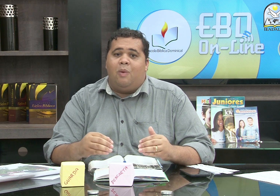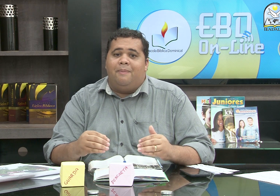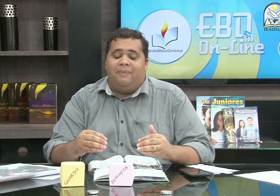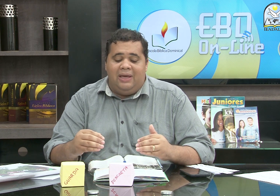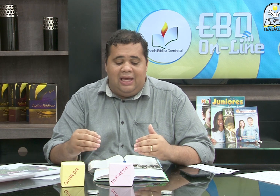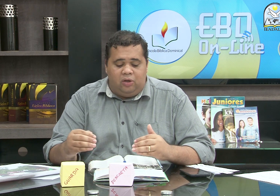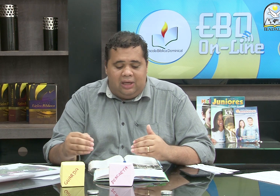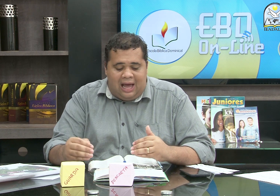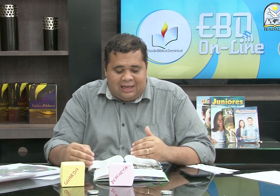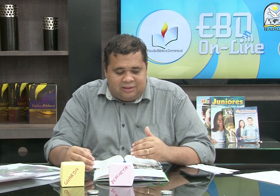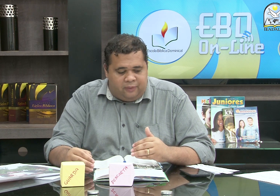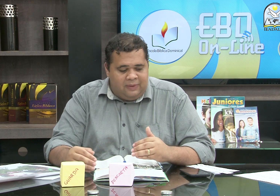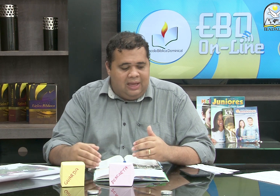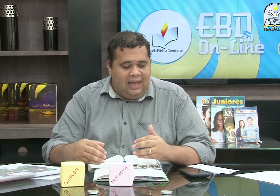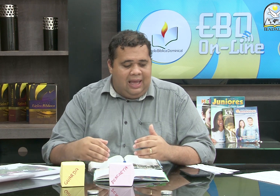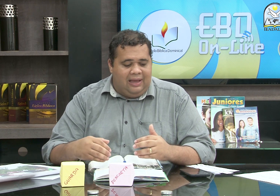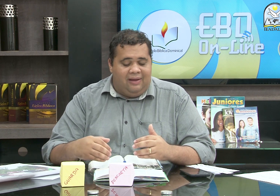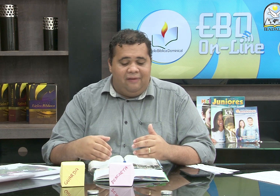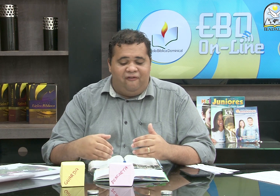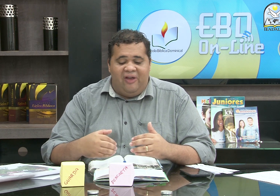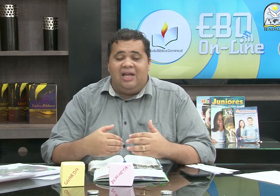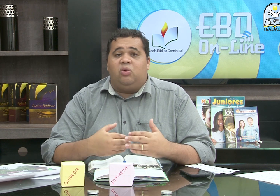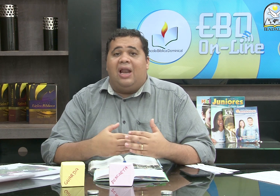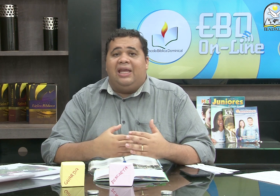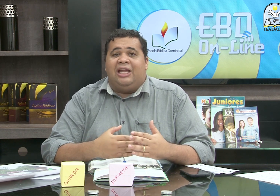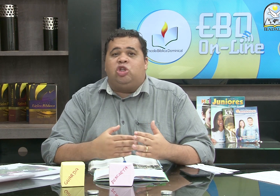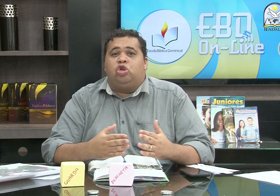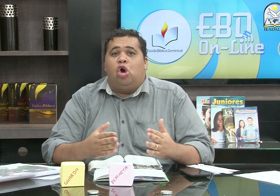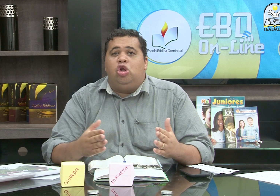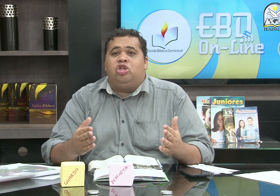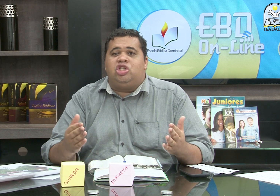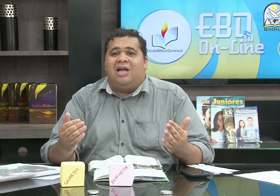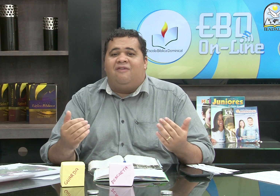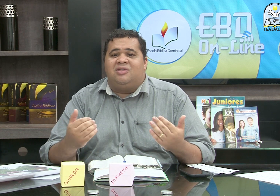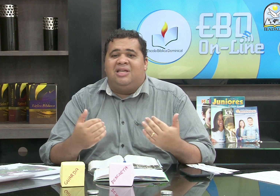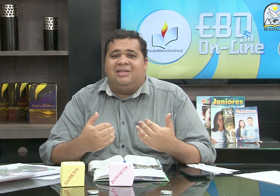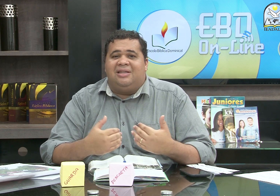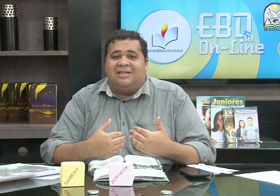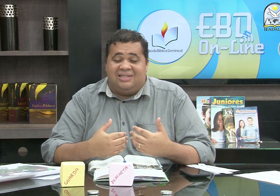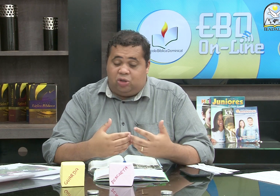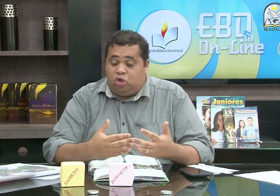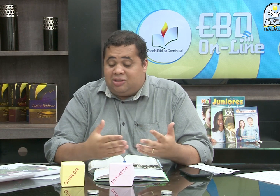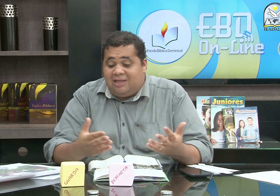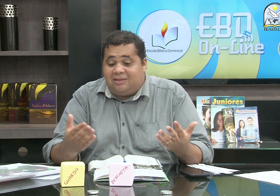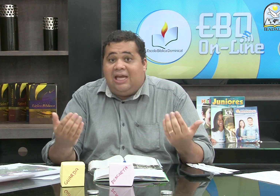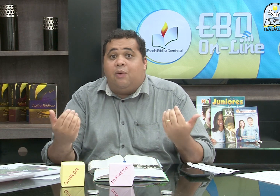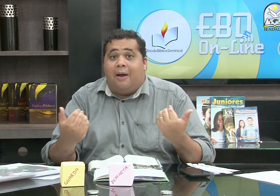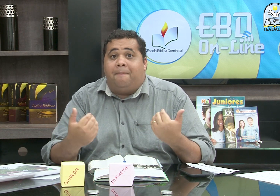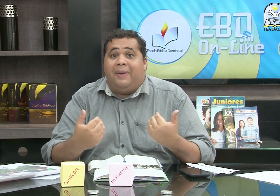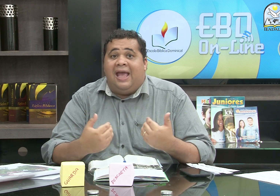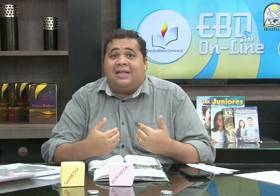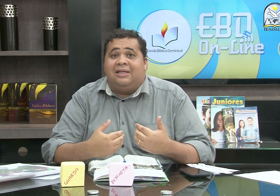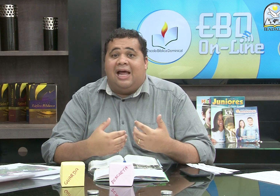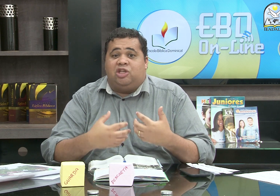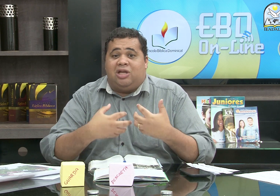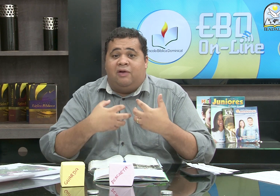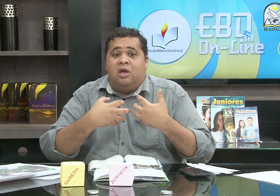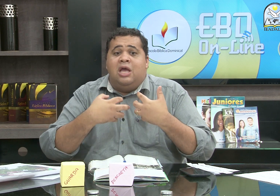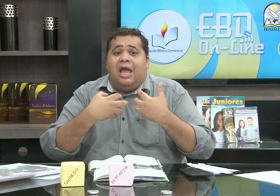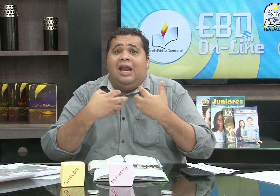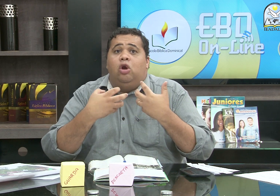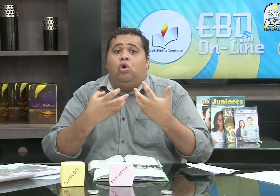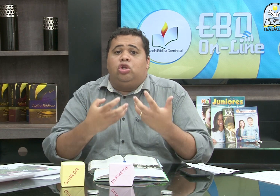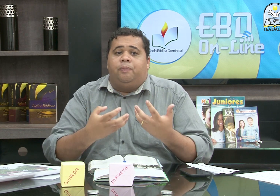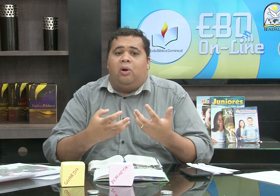Jesus como amigo de Lázaro e vendo ali que todos estavam se todos sentiram a perda de Lázaro